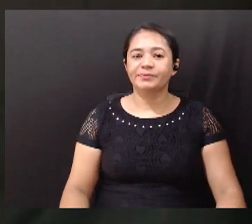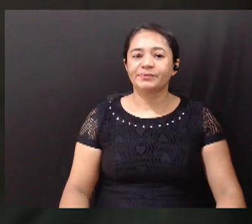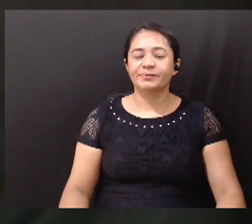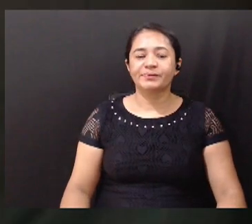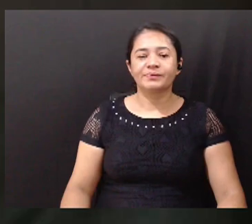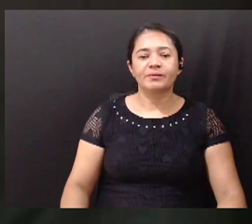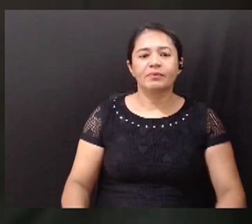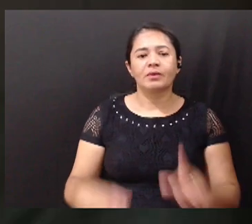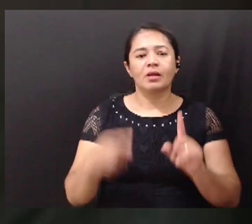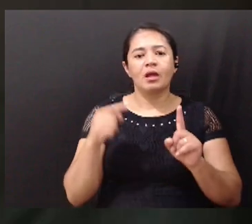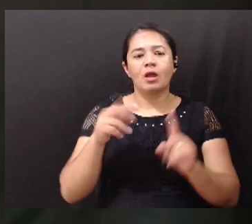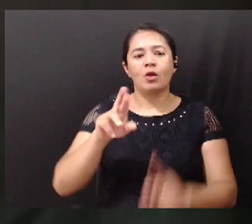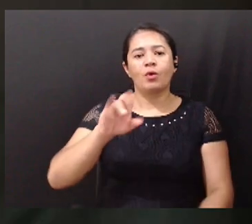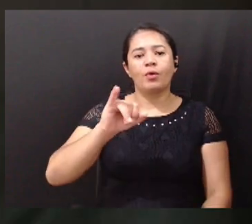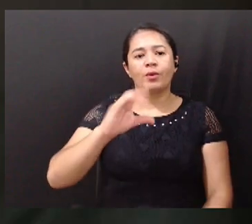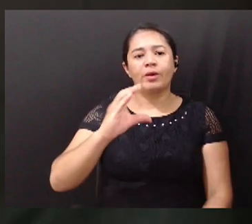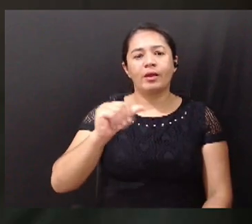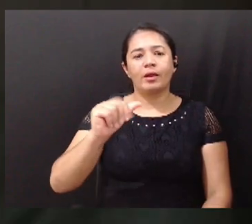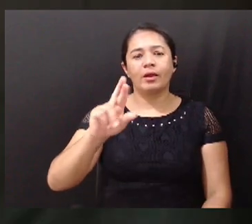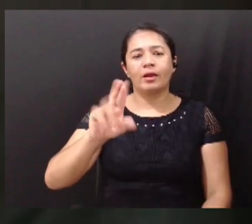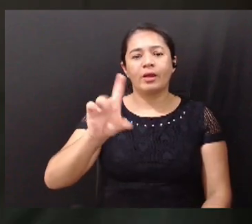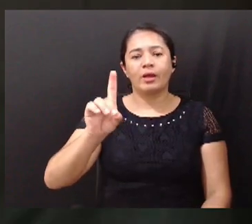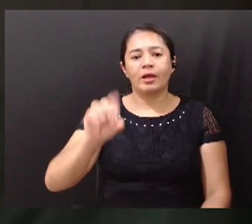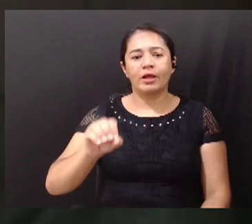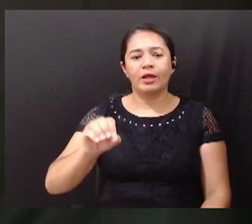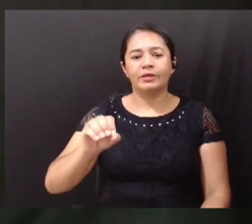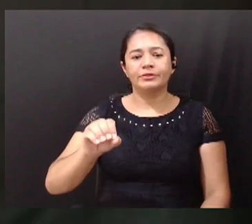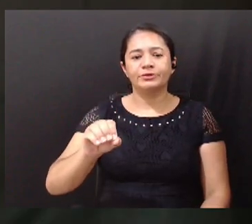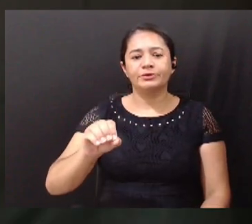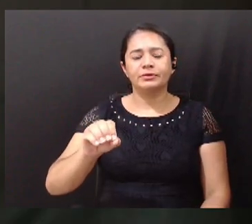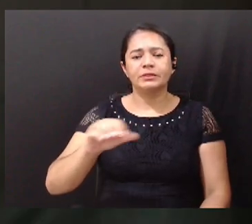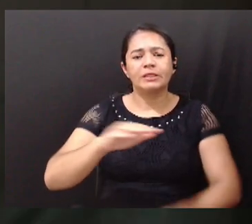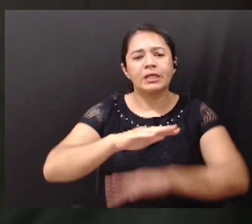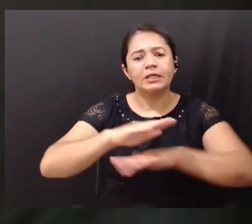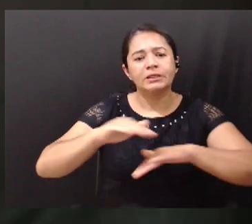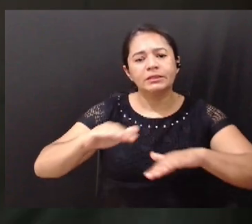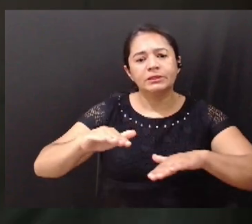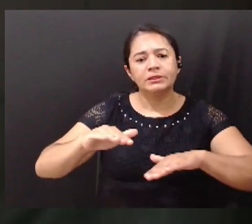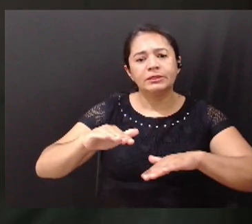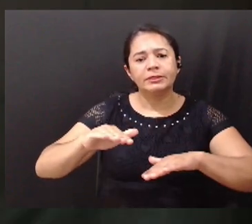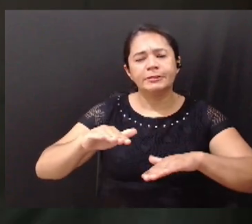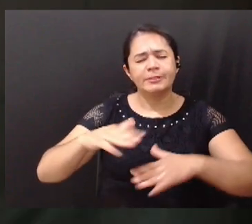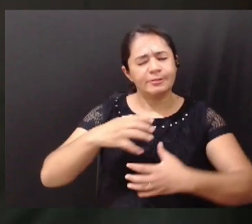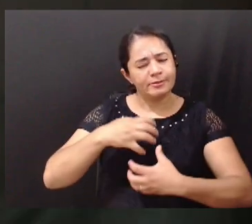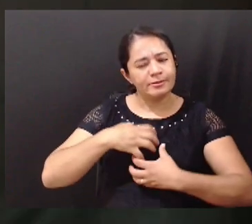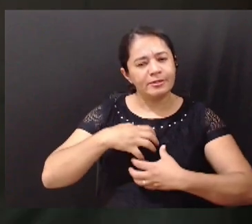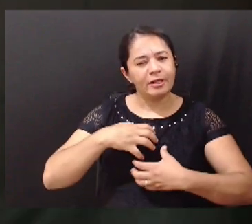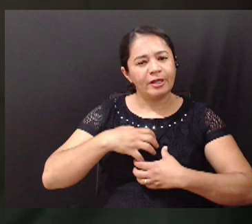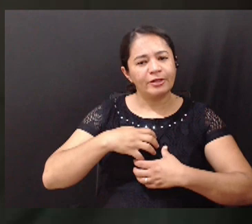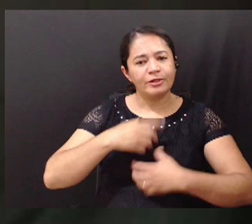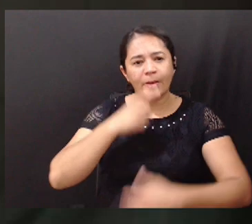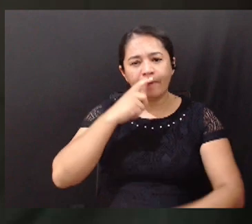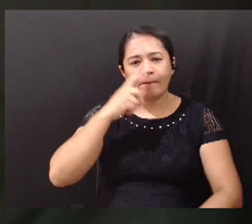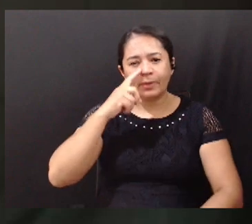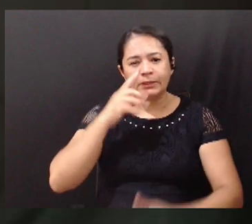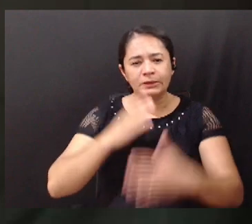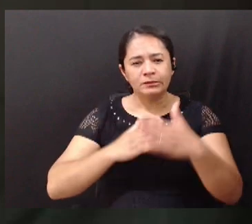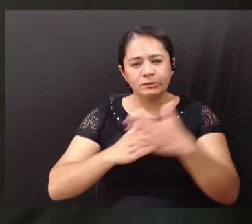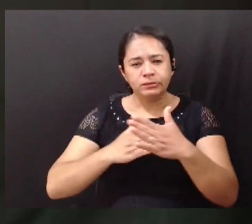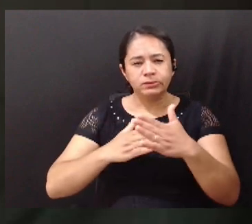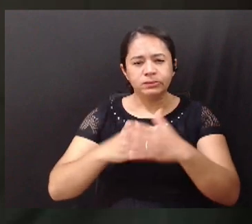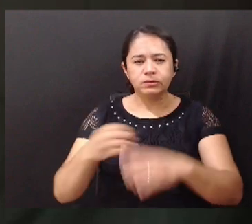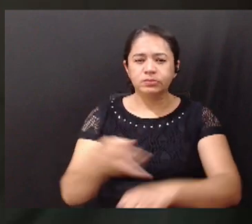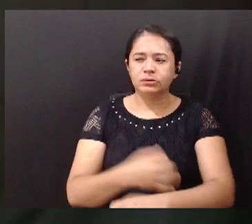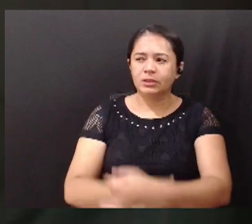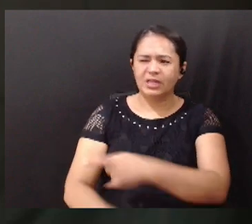Ricardo Muniz, do Parque Itajaí. Crianças sentem quando os pais estão no limite emocional, mesmo